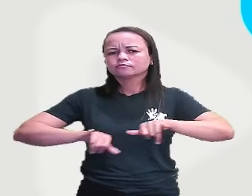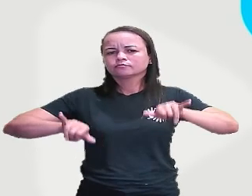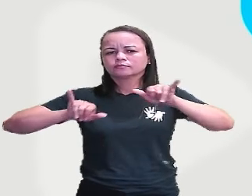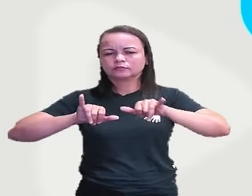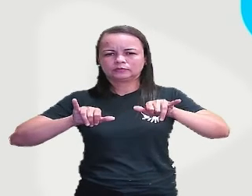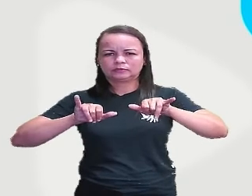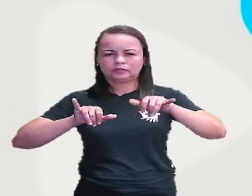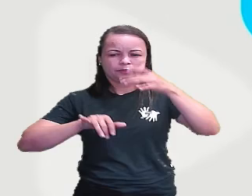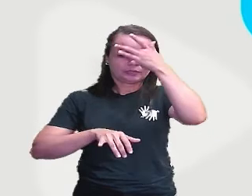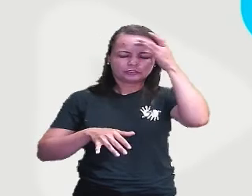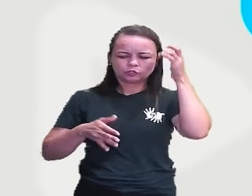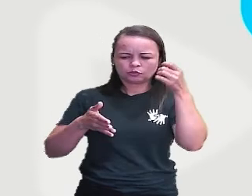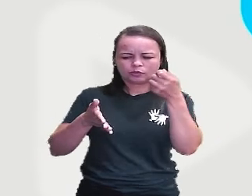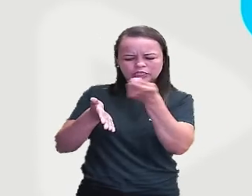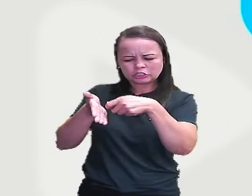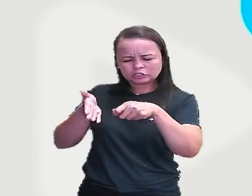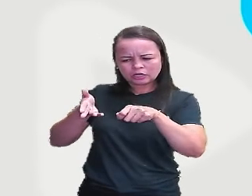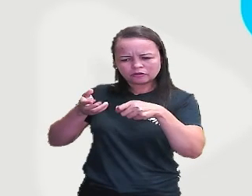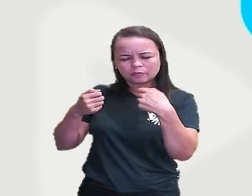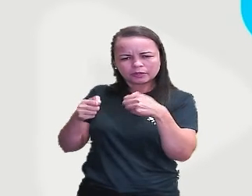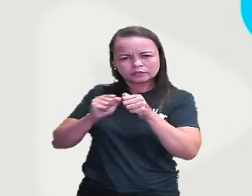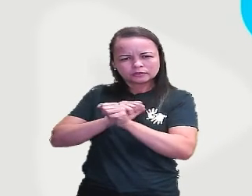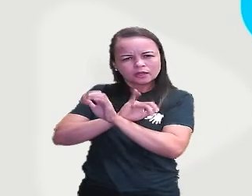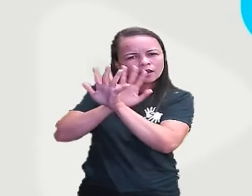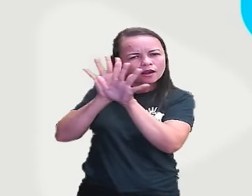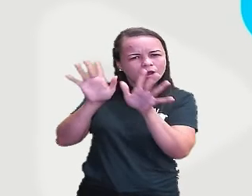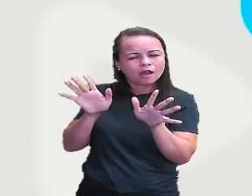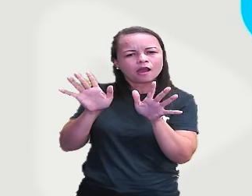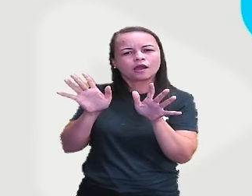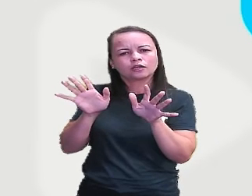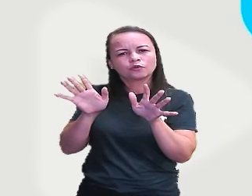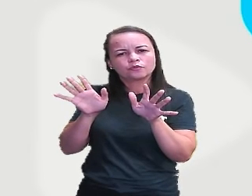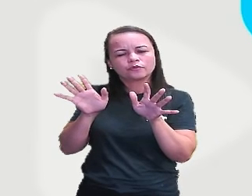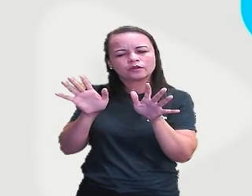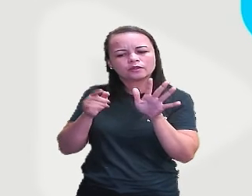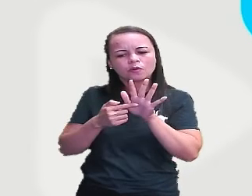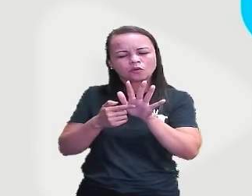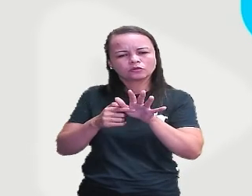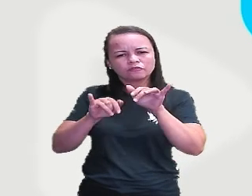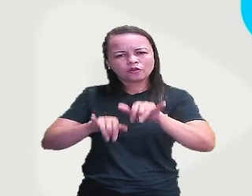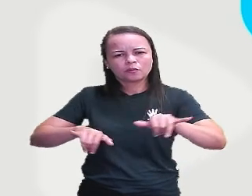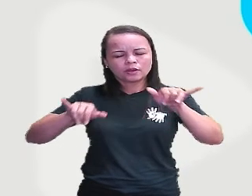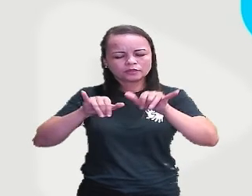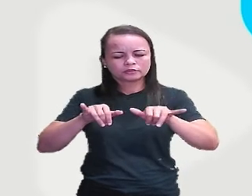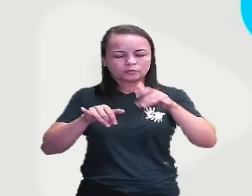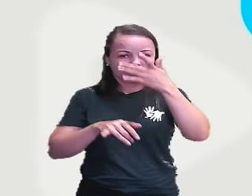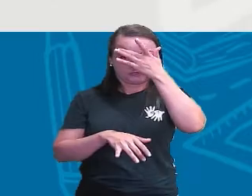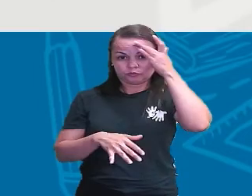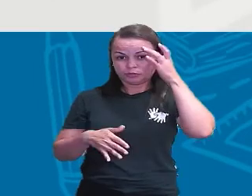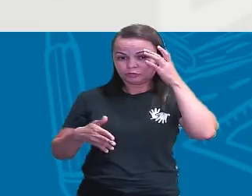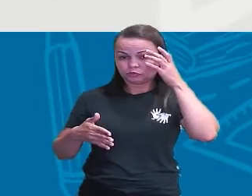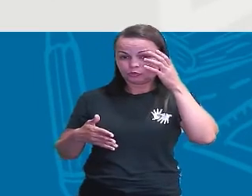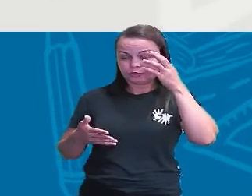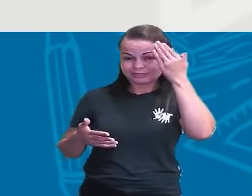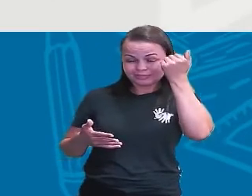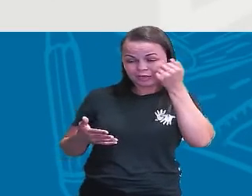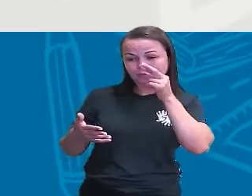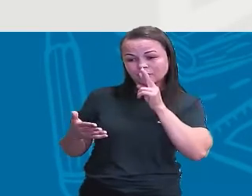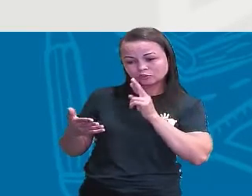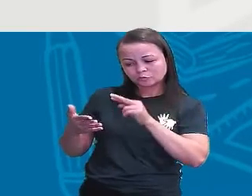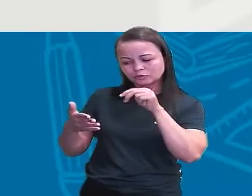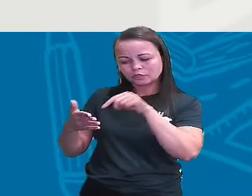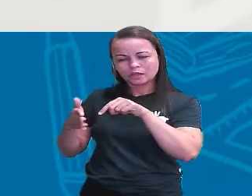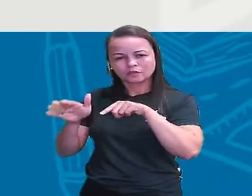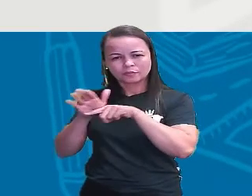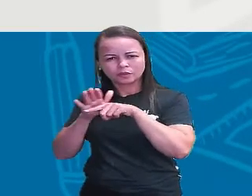tem que ter muita clareza e que trazer informações para que o leitor responda a essas perguntas. Por exemplo, o que